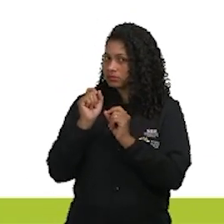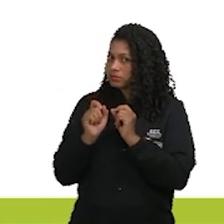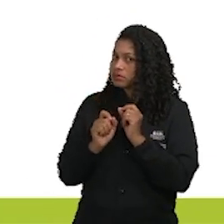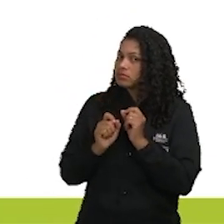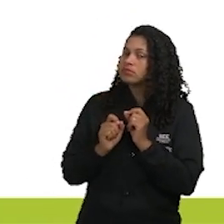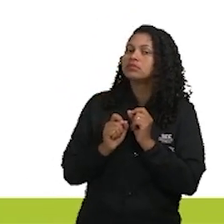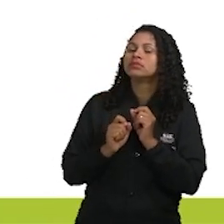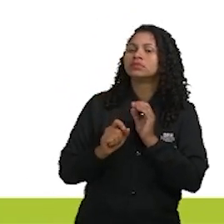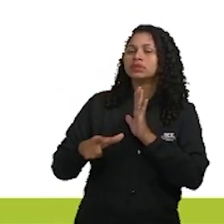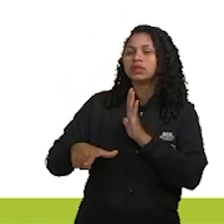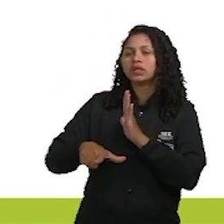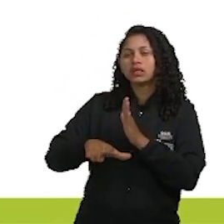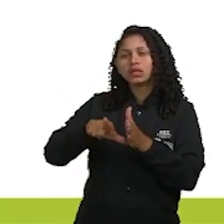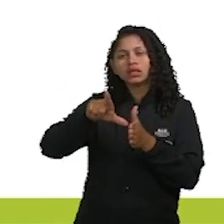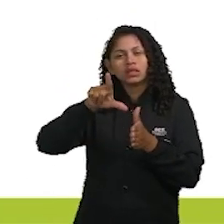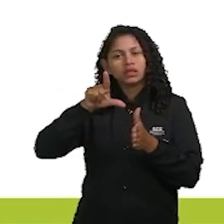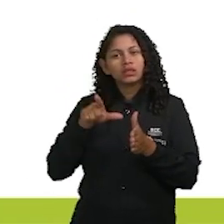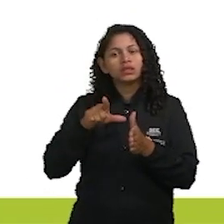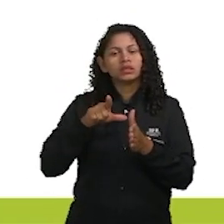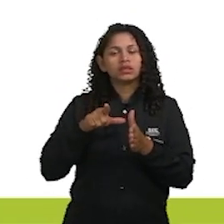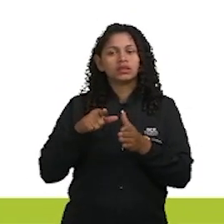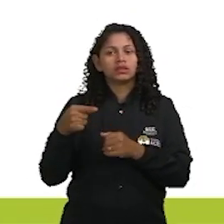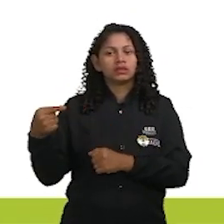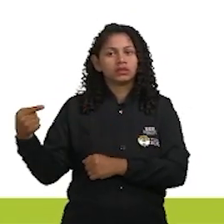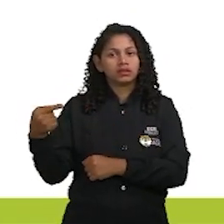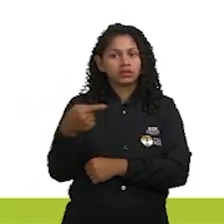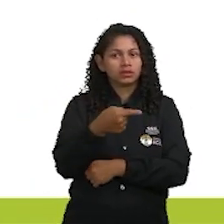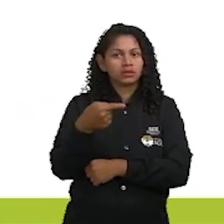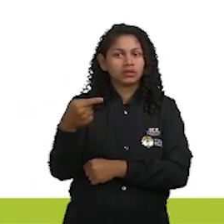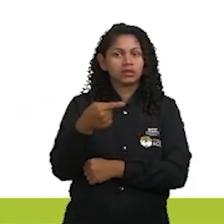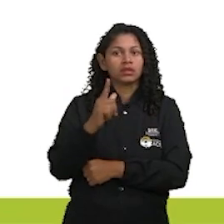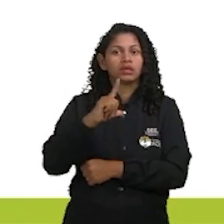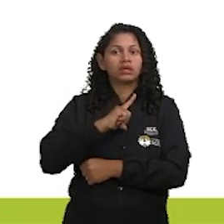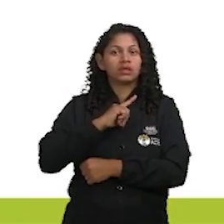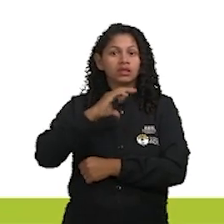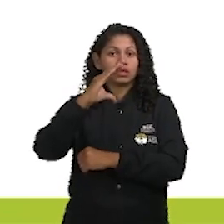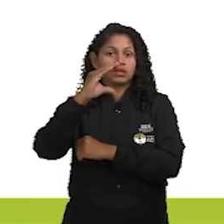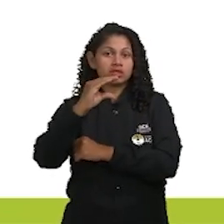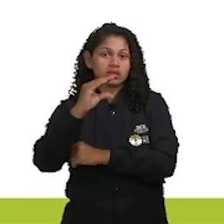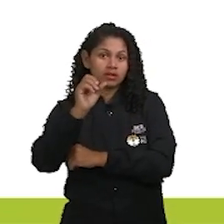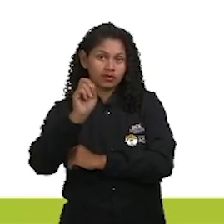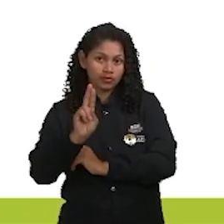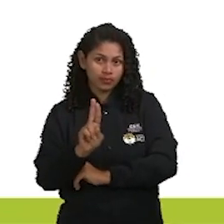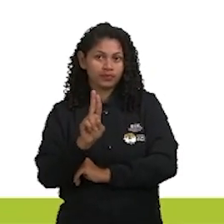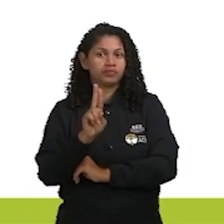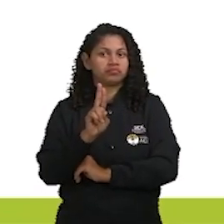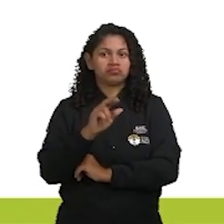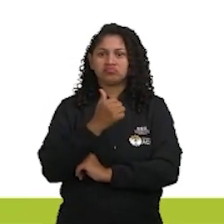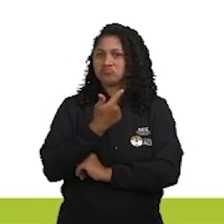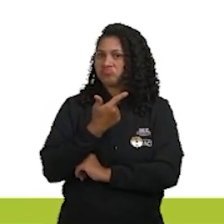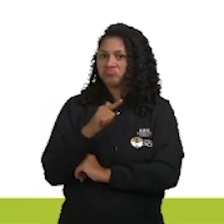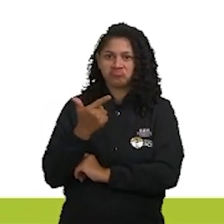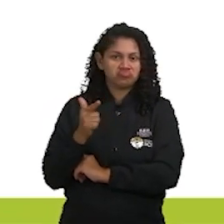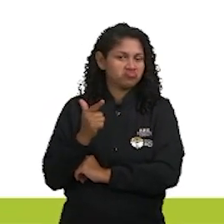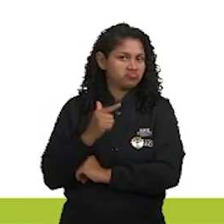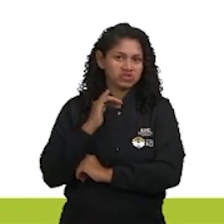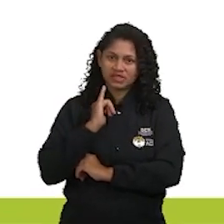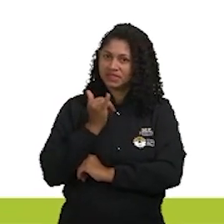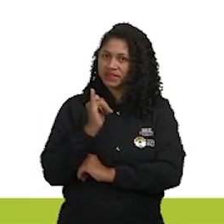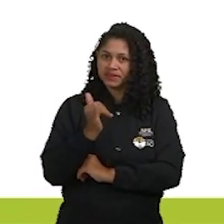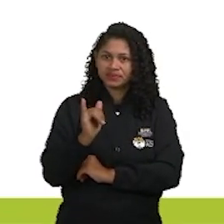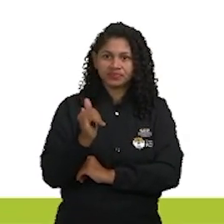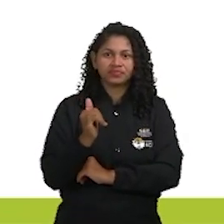esqueminha antes da seta, eu tenho cobre. Esse cobre ele não possui nenhuma carga. Ele é